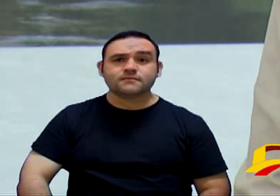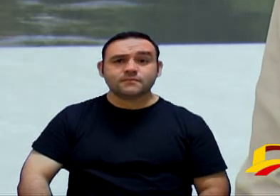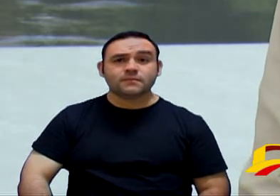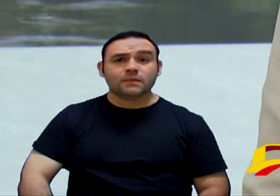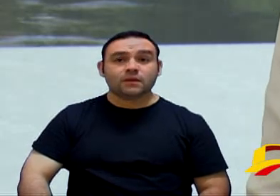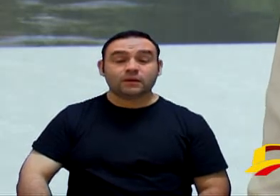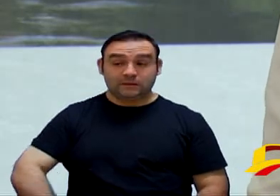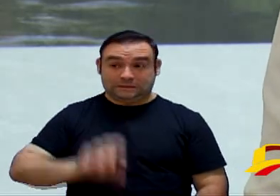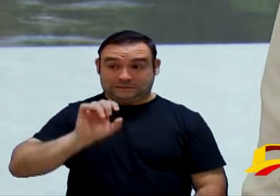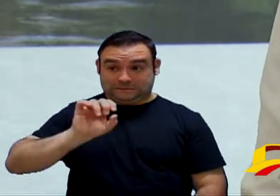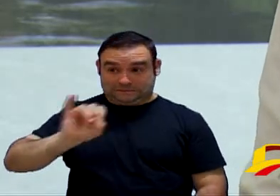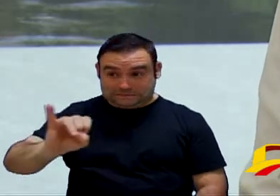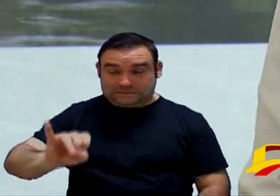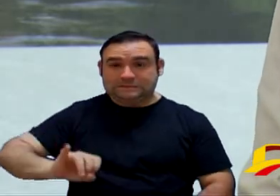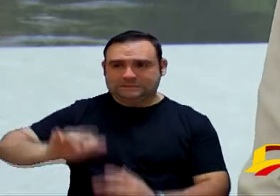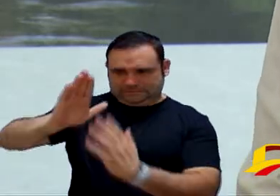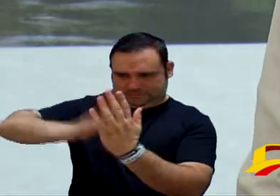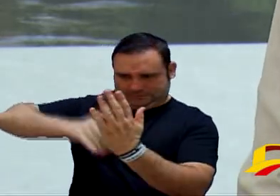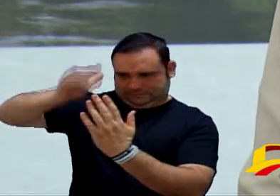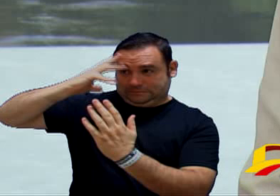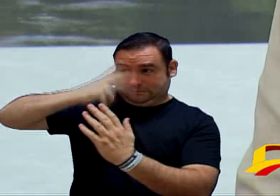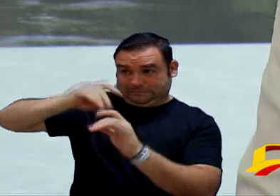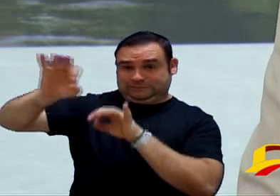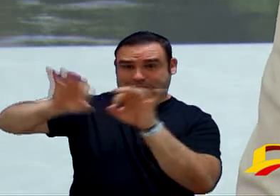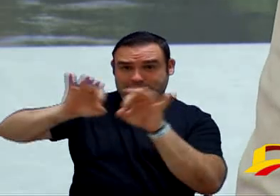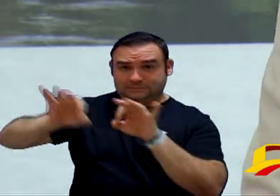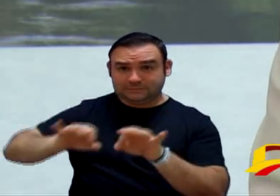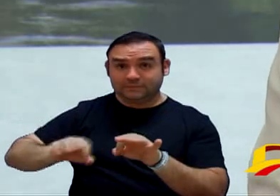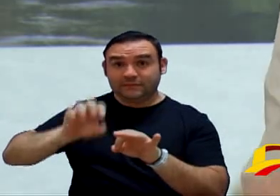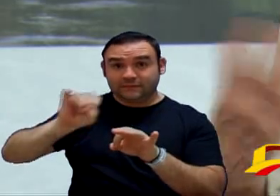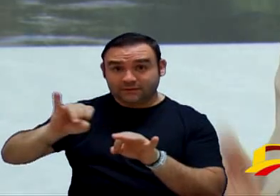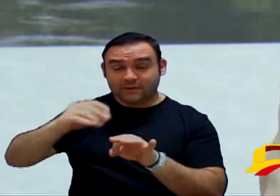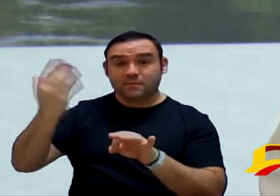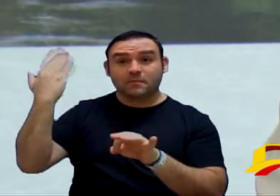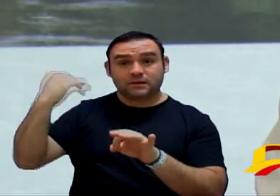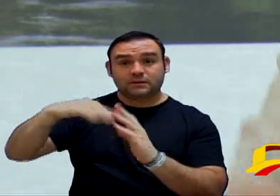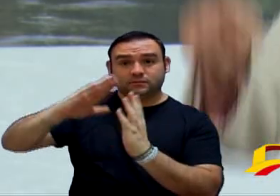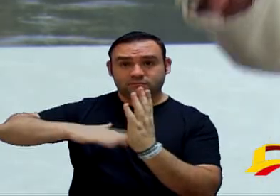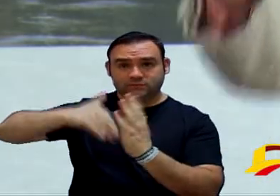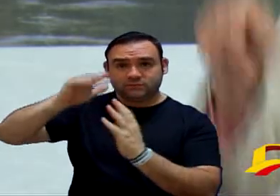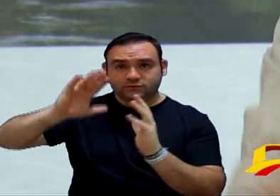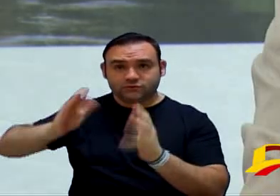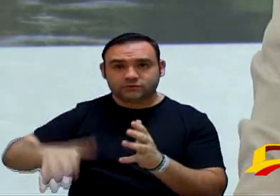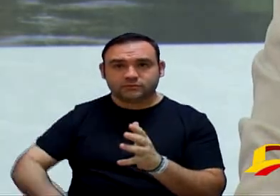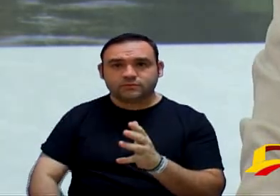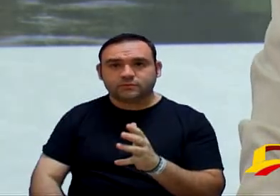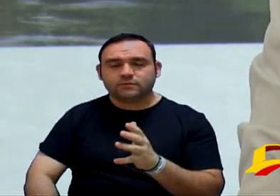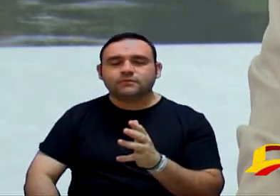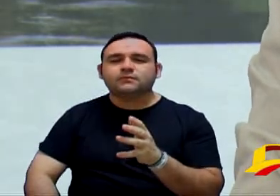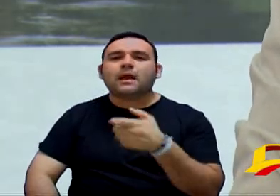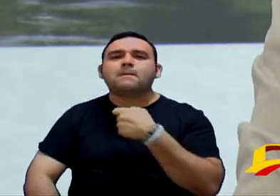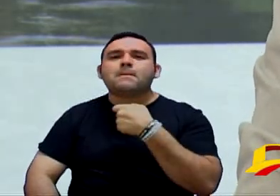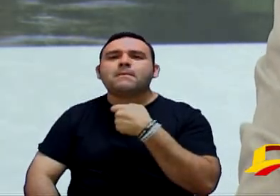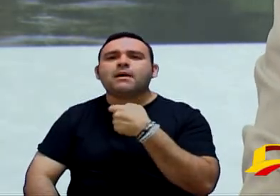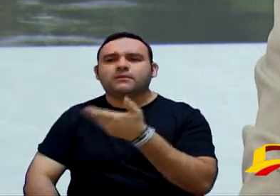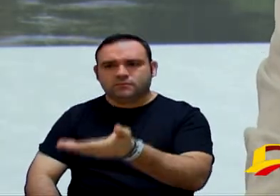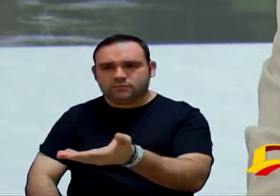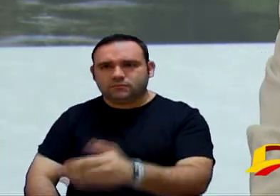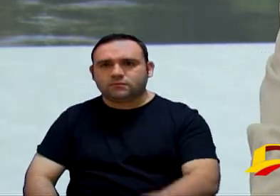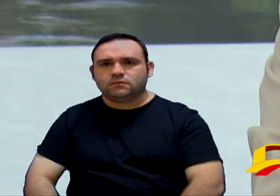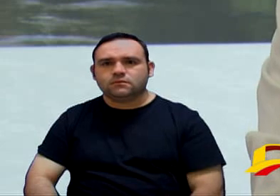se foi reformado vereador é você microfone por